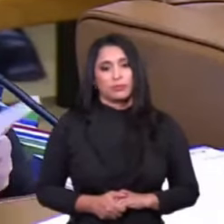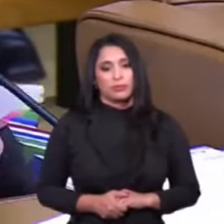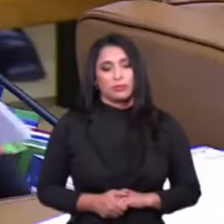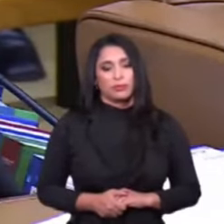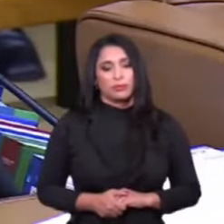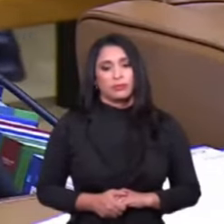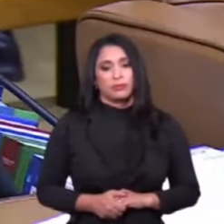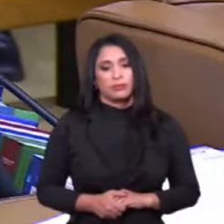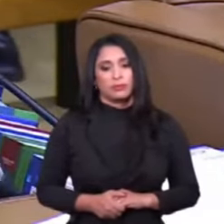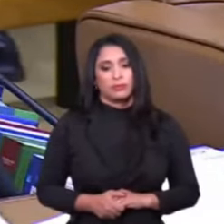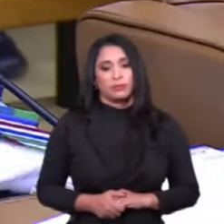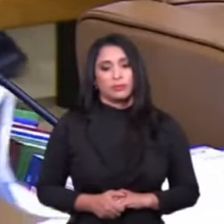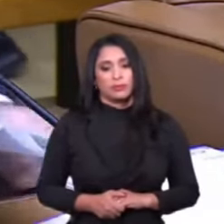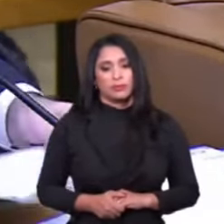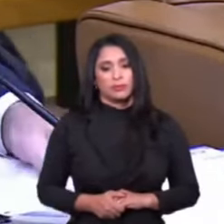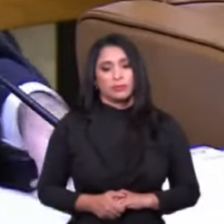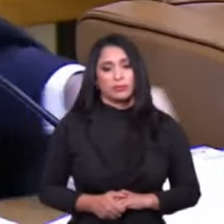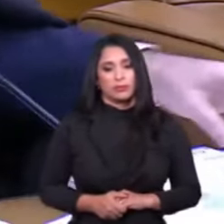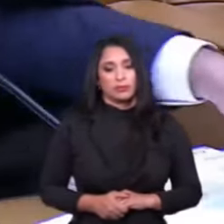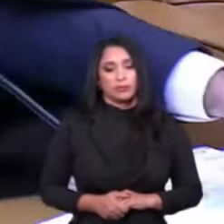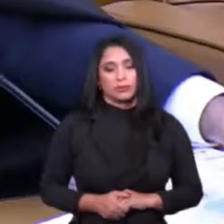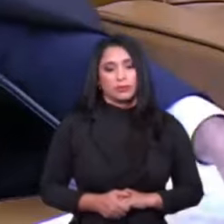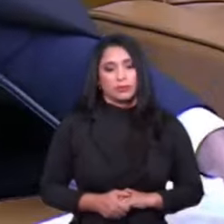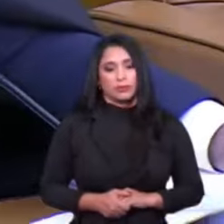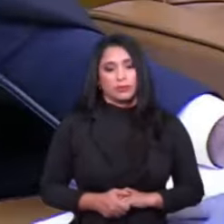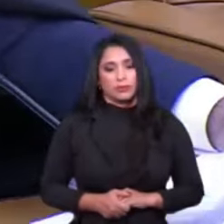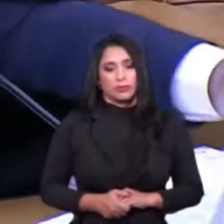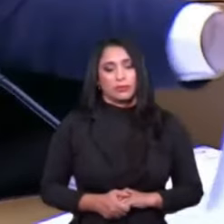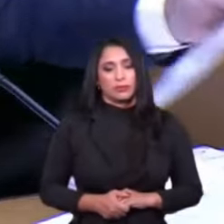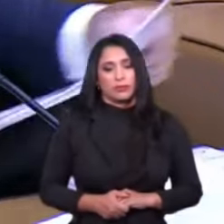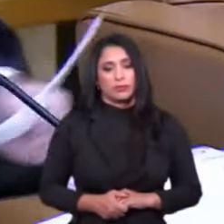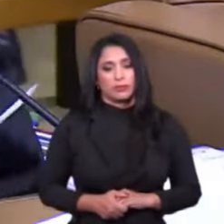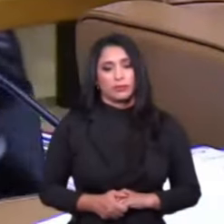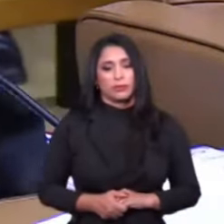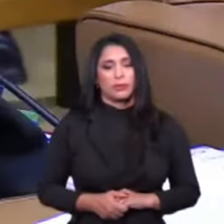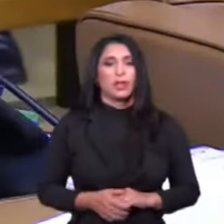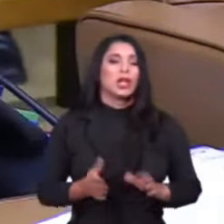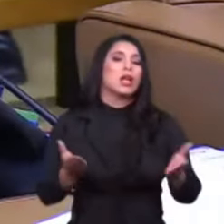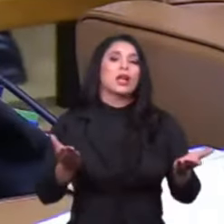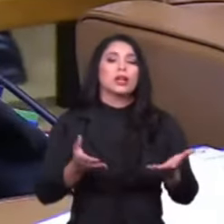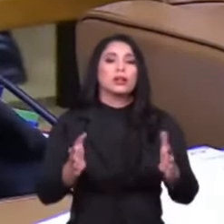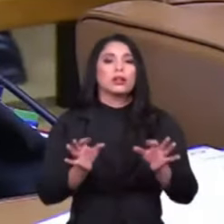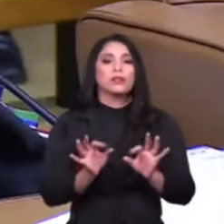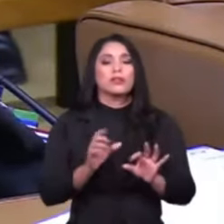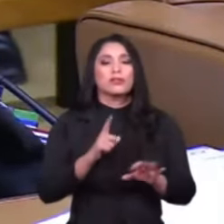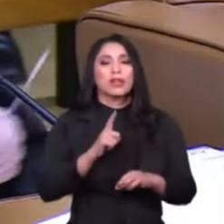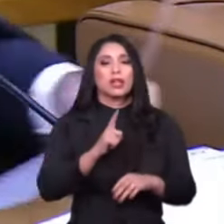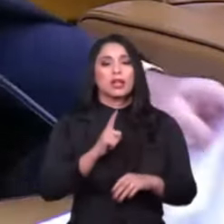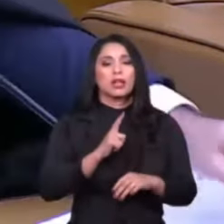Me detendo aqui um pouco, agora em organismos internacionais.